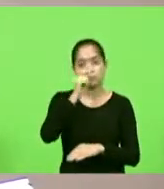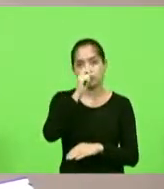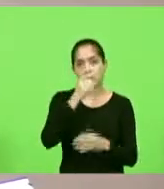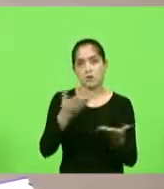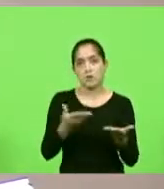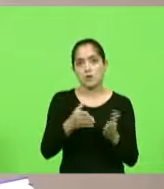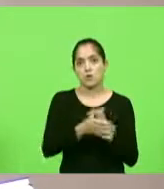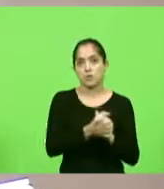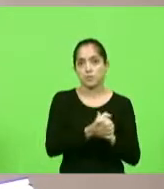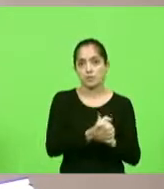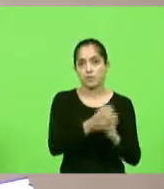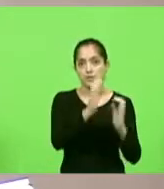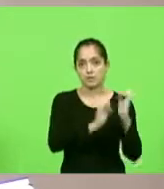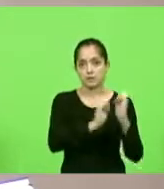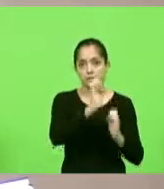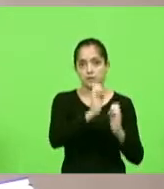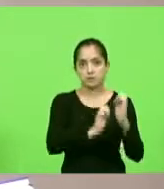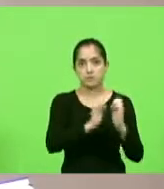as empresas